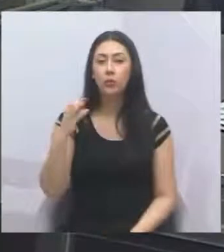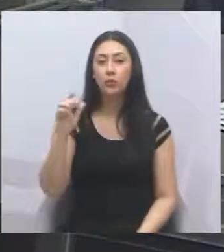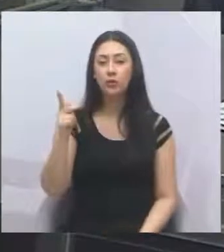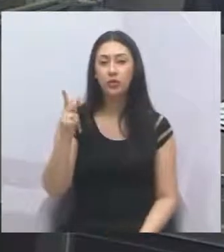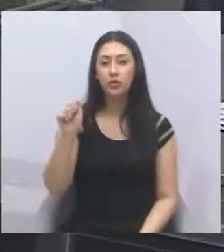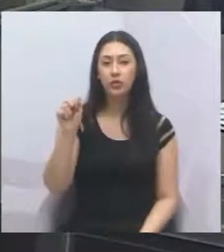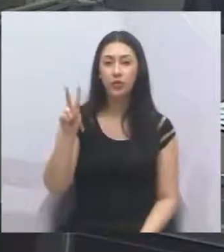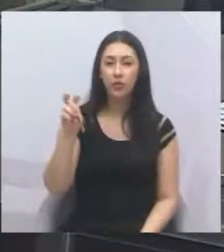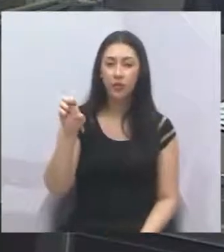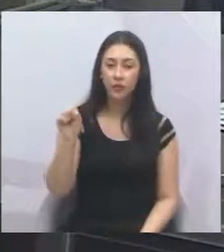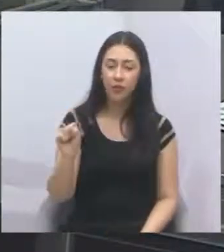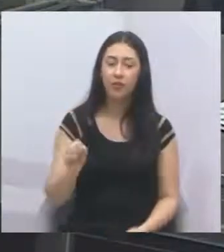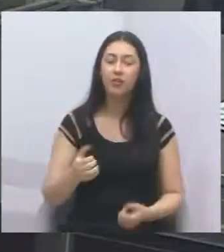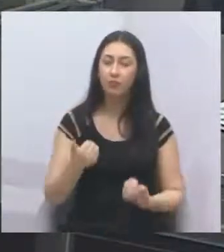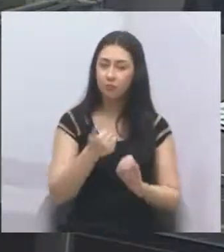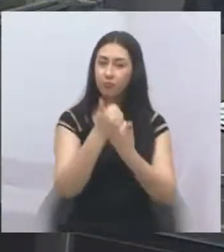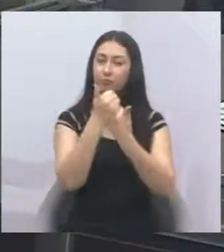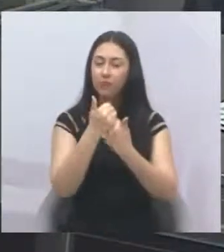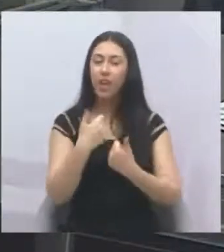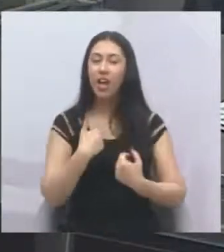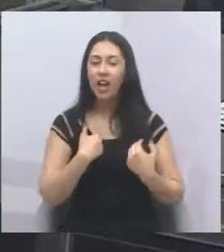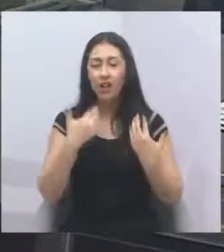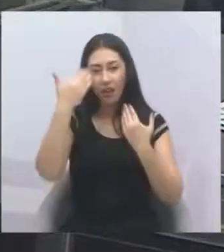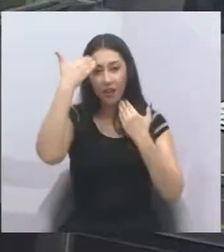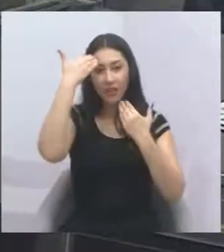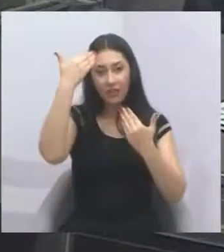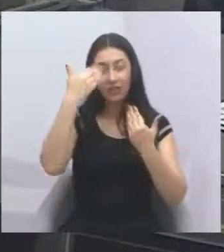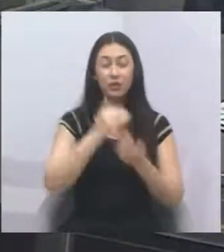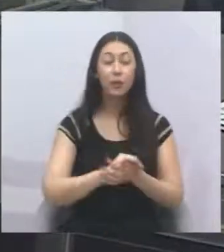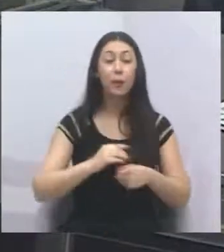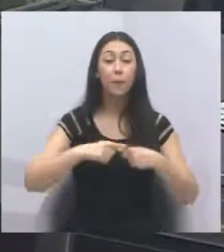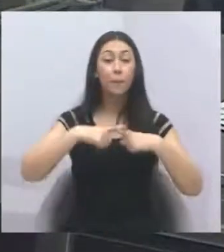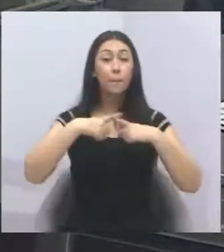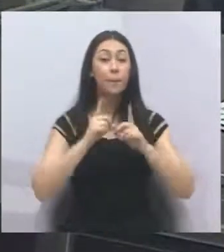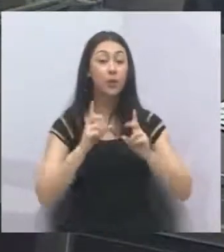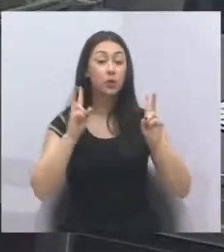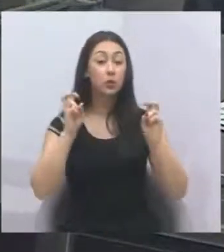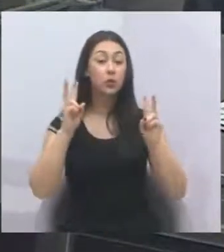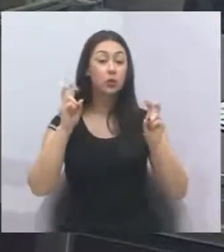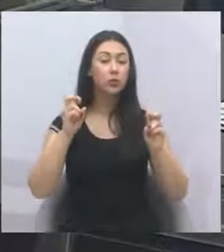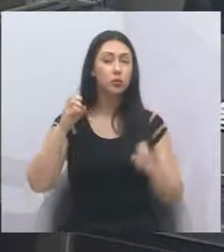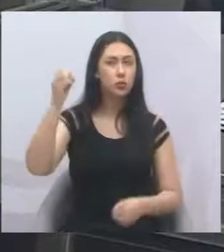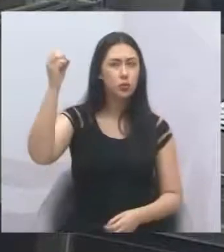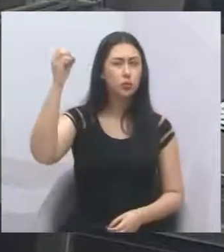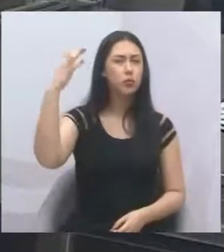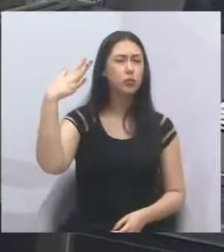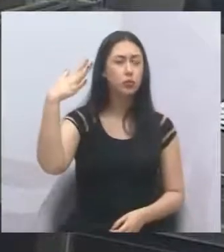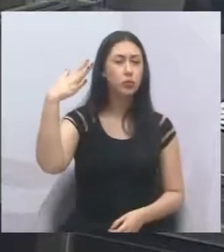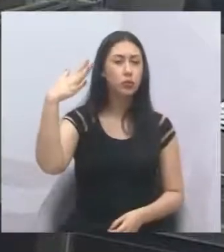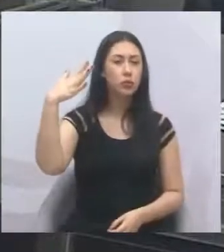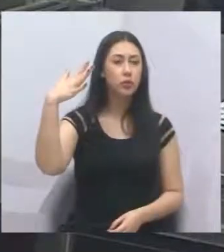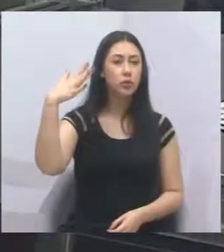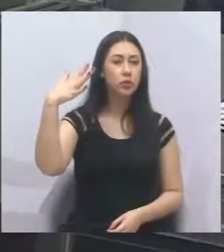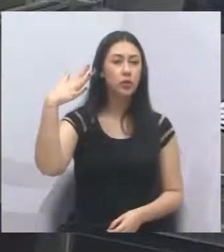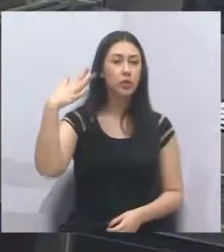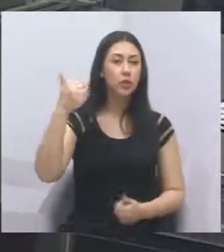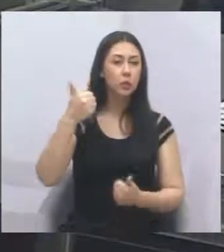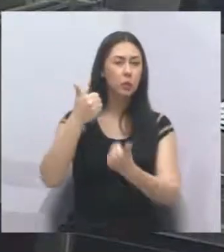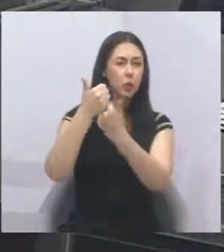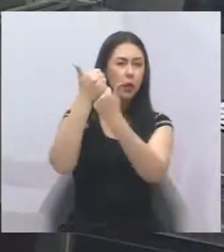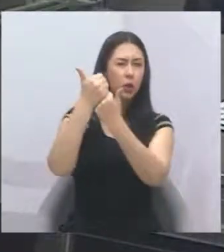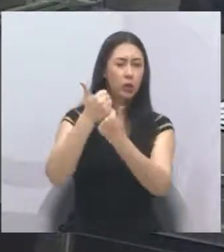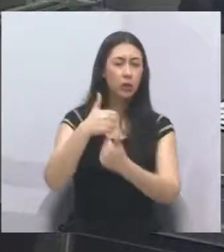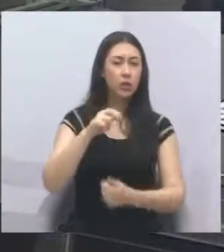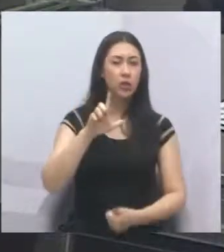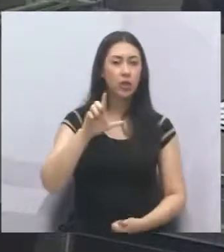agradeço o pessoal pela atenção, mas quando a gente fala de iluminação, nós estamos falando de substituição pelas